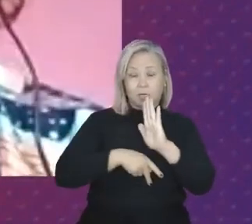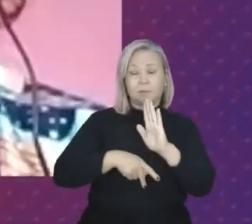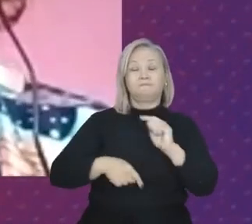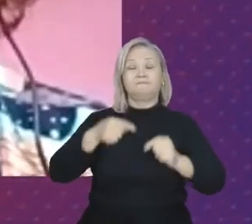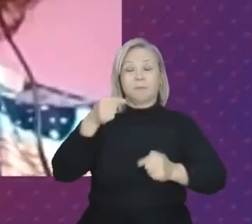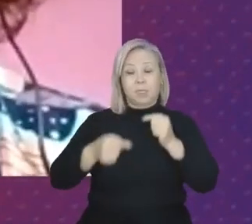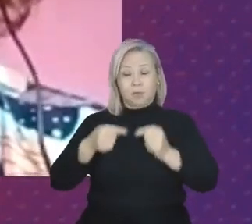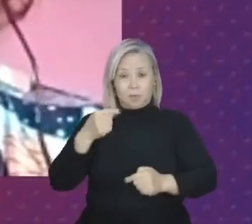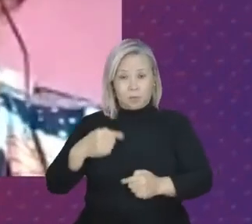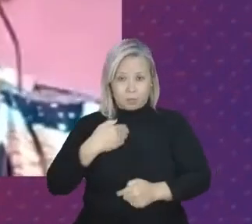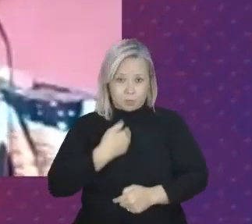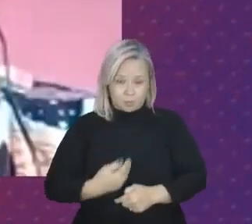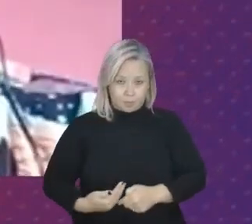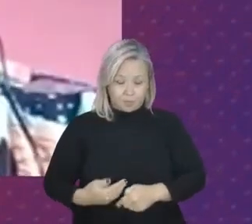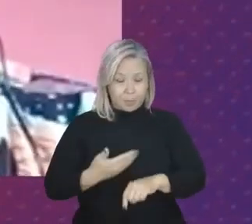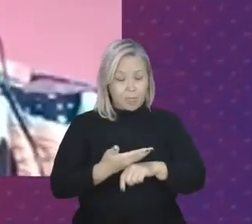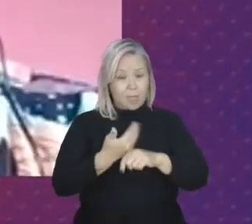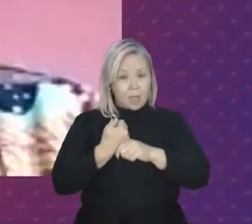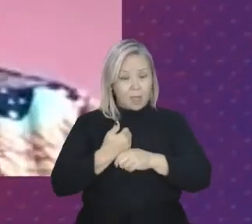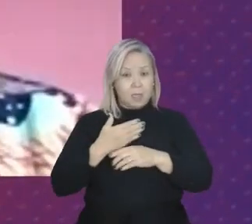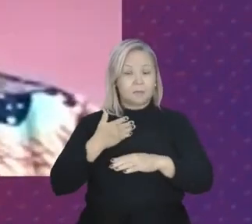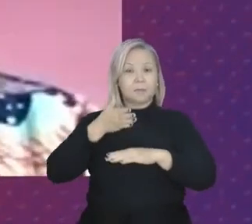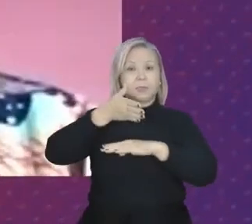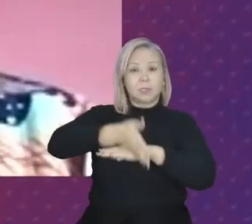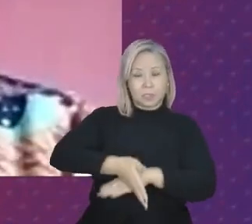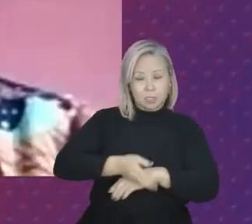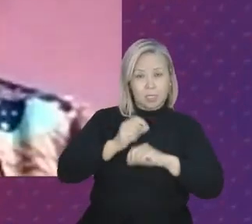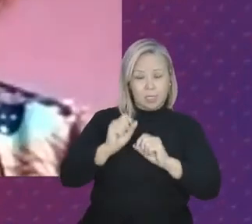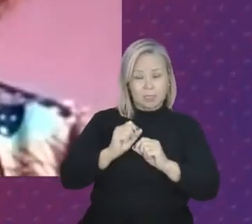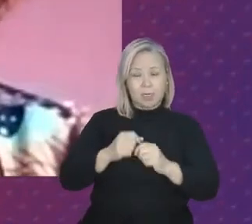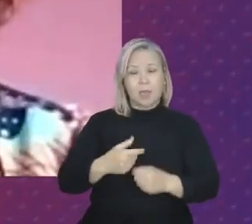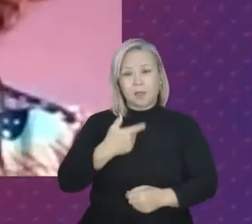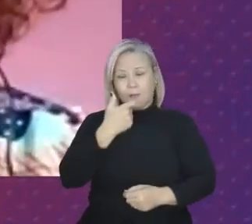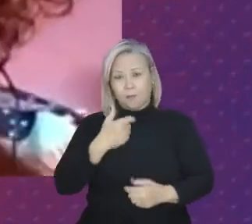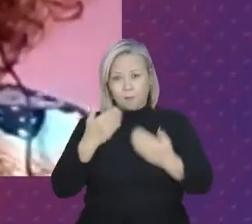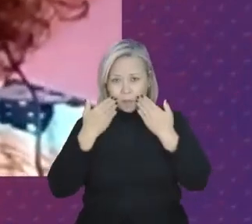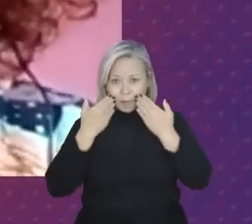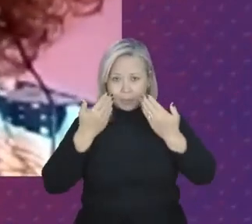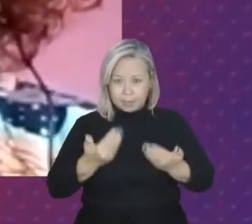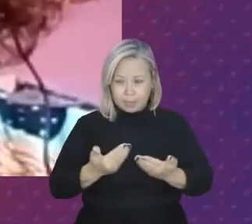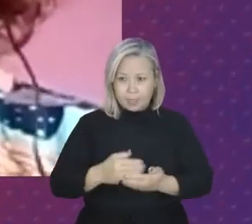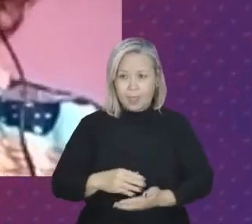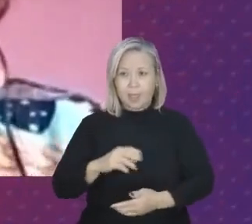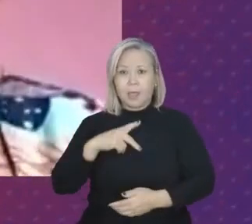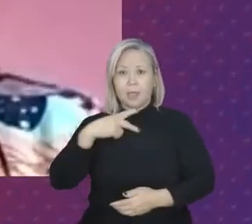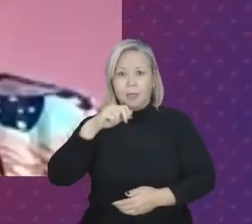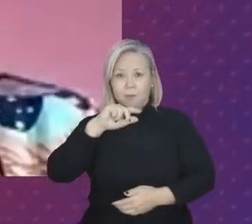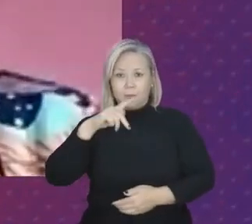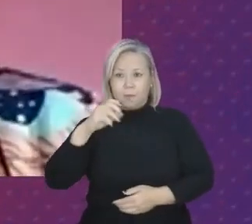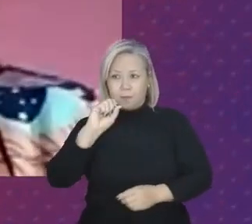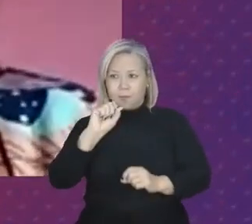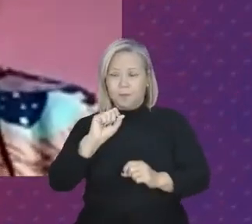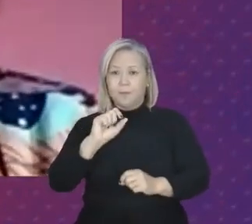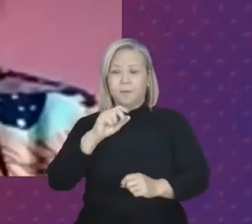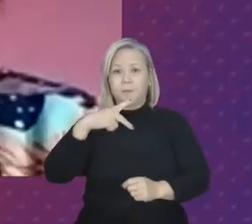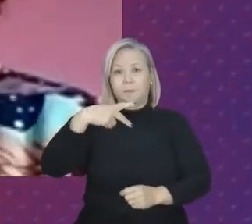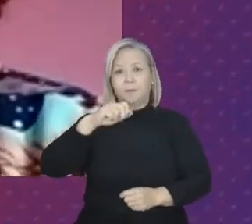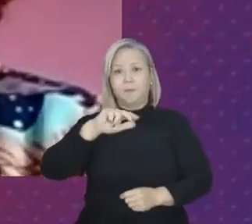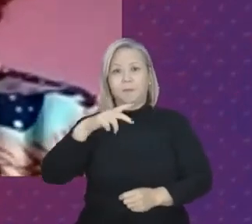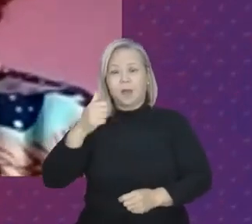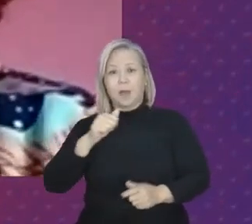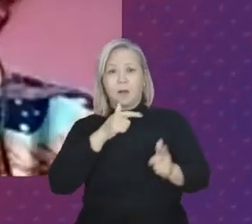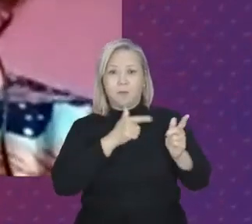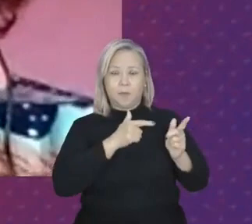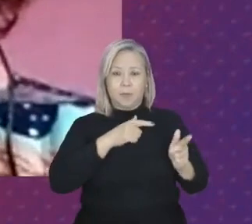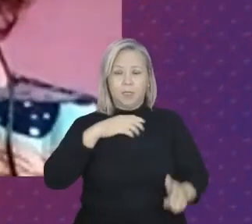públicas. Mas antes da gente entrar nisso, eu vou me apresentar, para quem não viu a primeira aula, eu sou Karina de Paula, sou mais conhecida como Cacau, sou filiada ao Partido